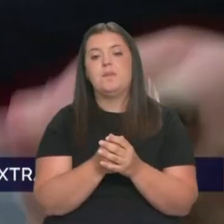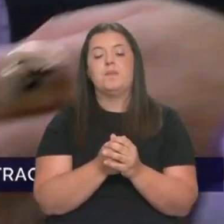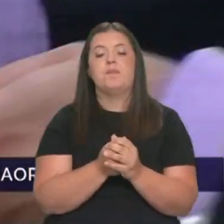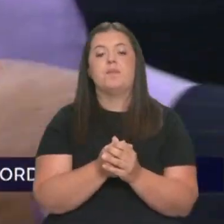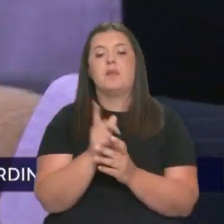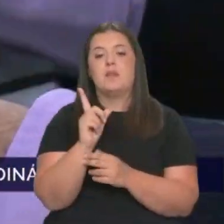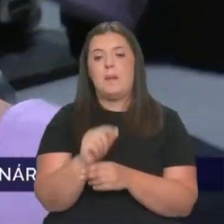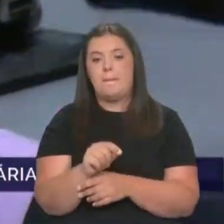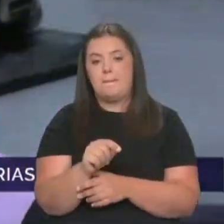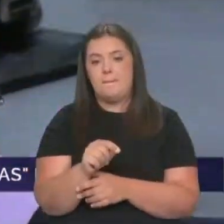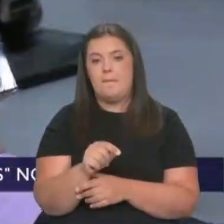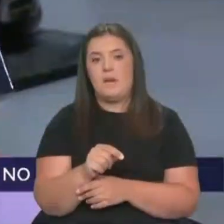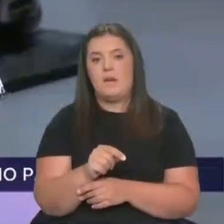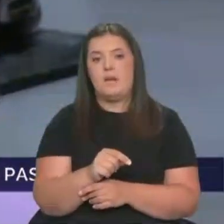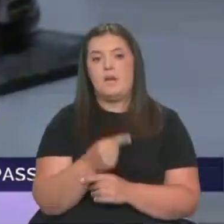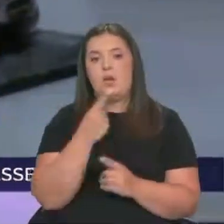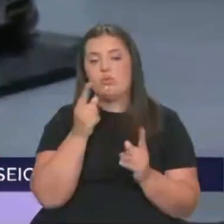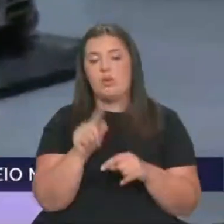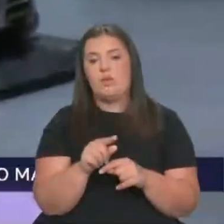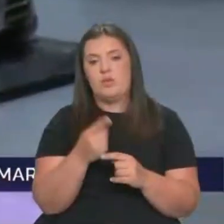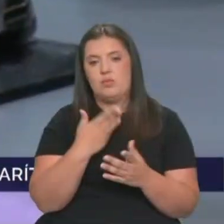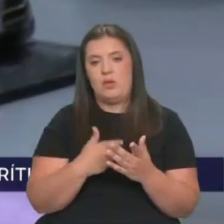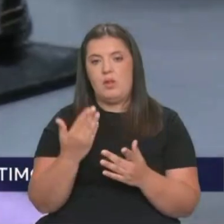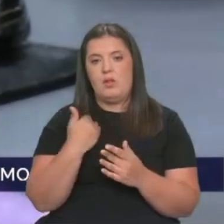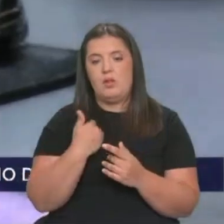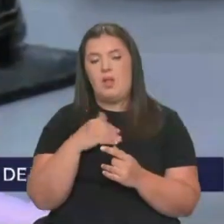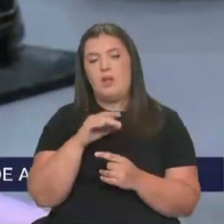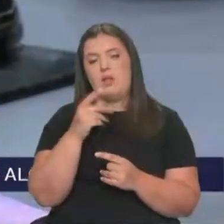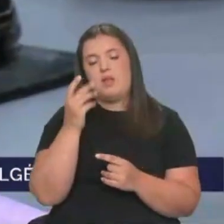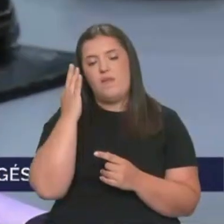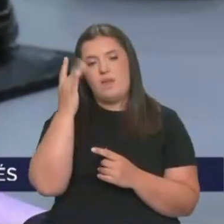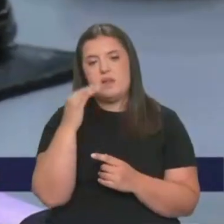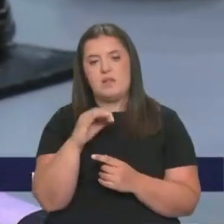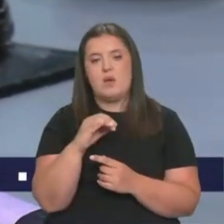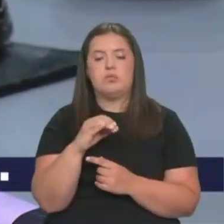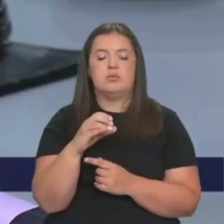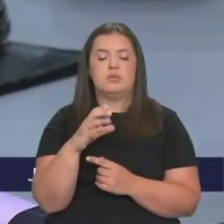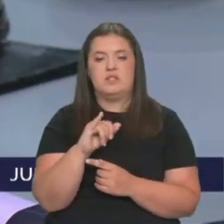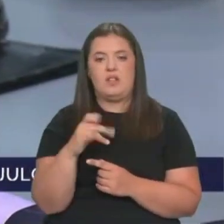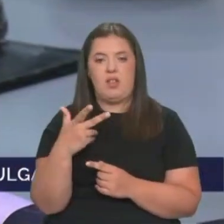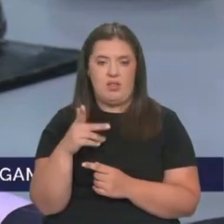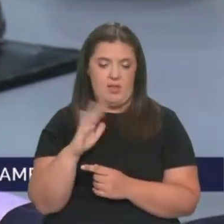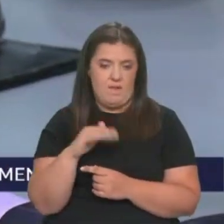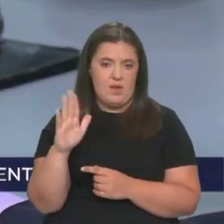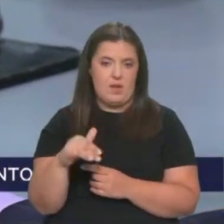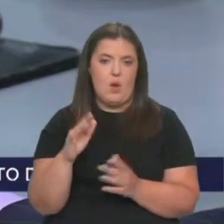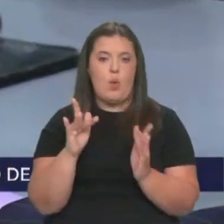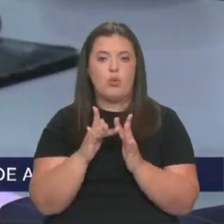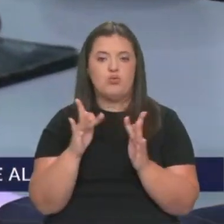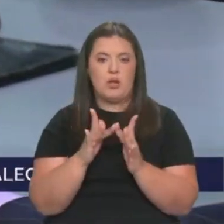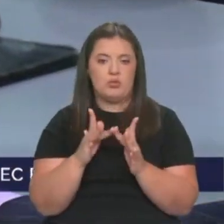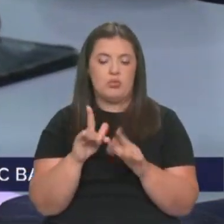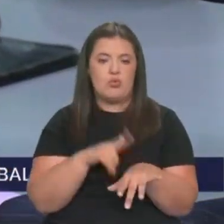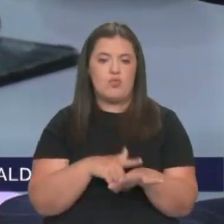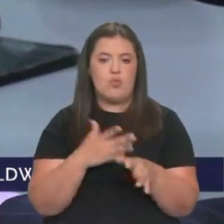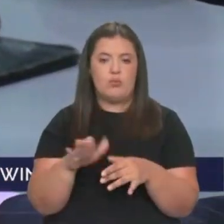ainda da Gradiva, a reedição de um clássico da ficção científica e de Carl Sagan, Contacto,